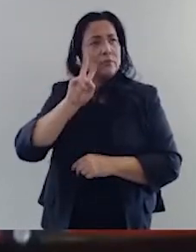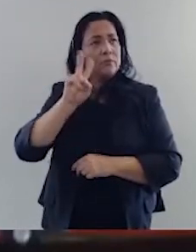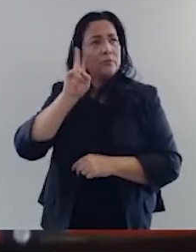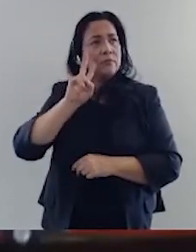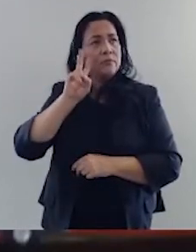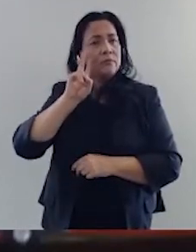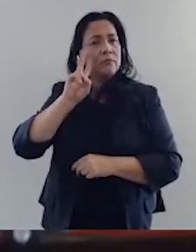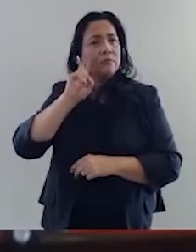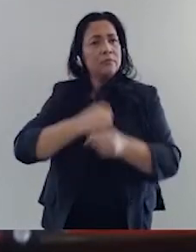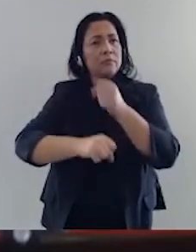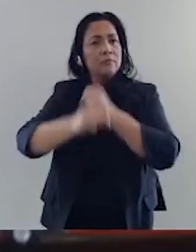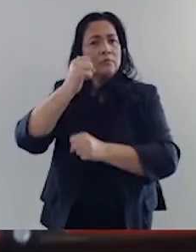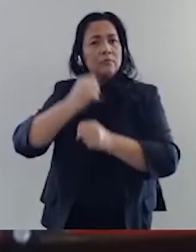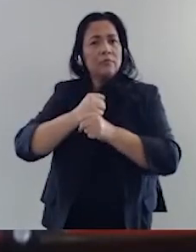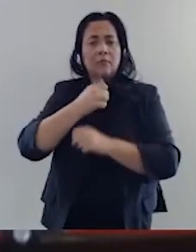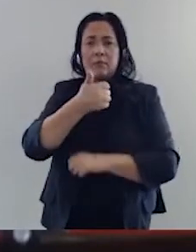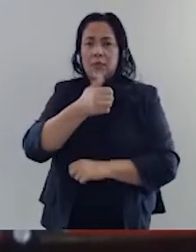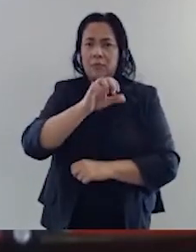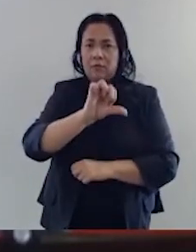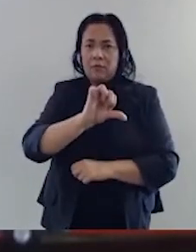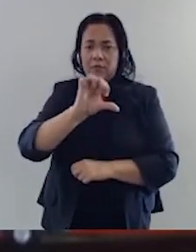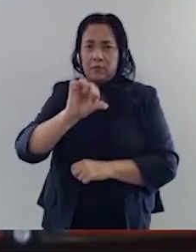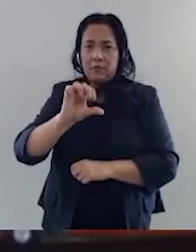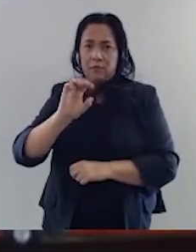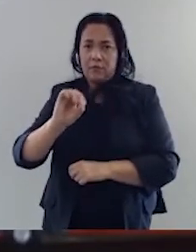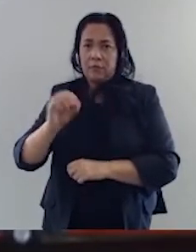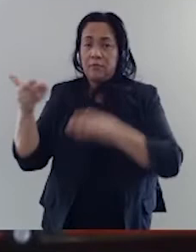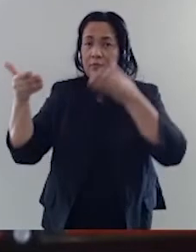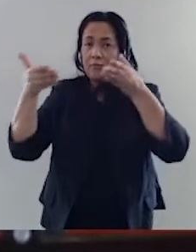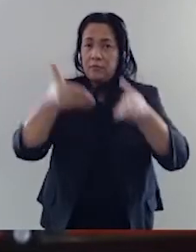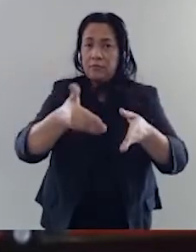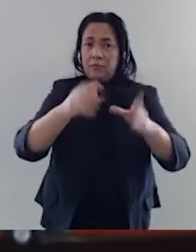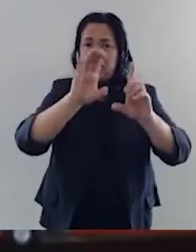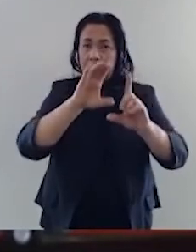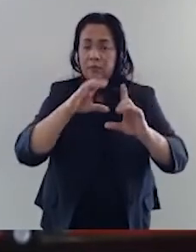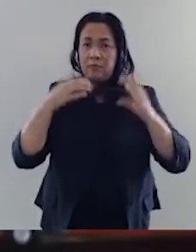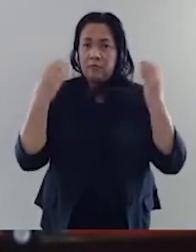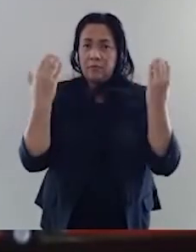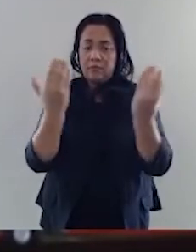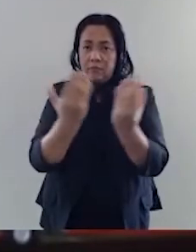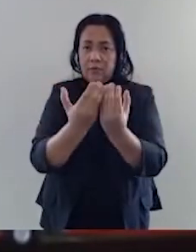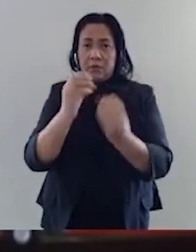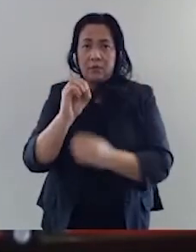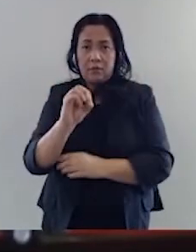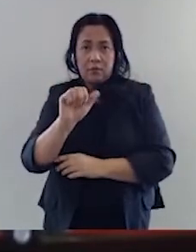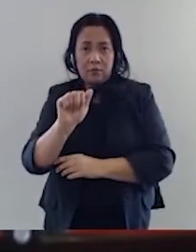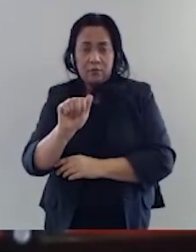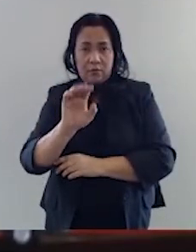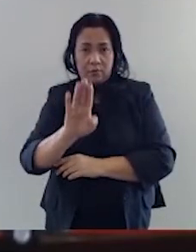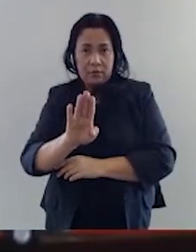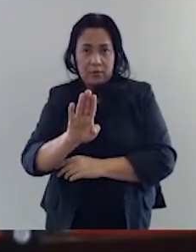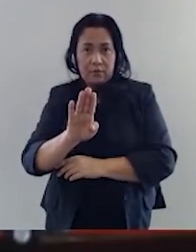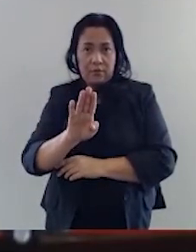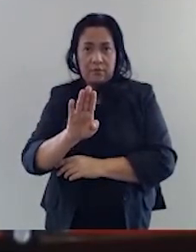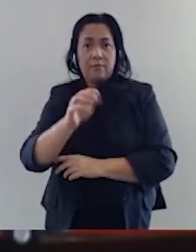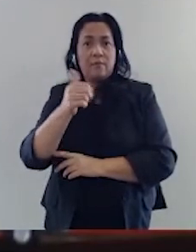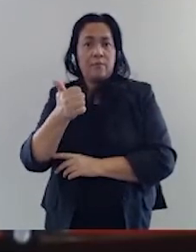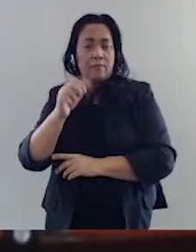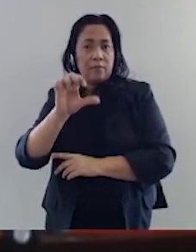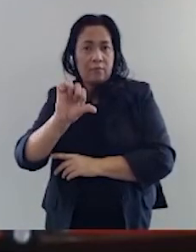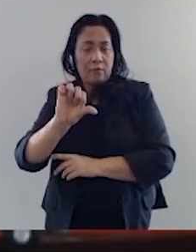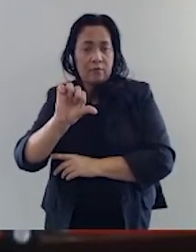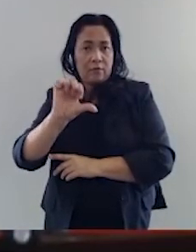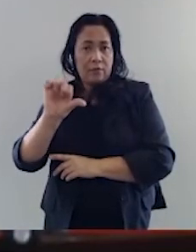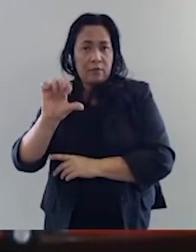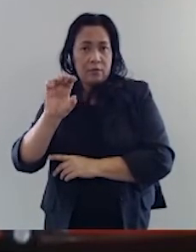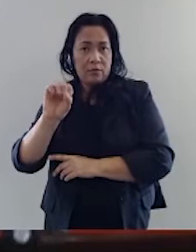em 1990, participou da Conferência Nacional da OAB, em 1990. E, num almoço